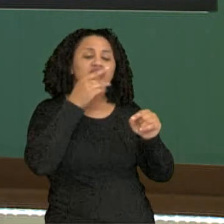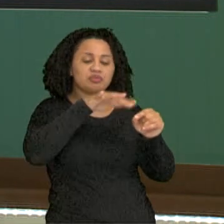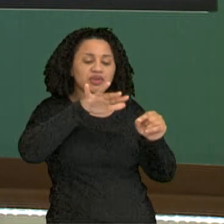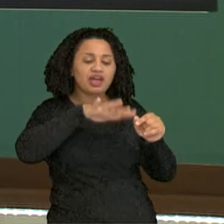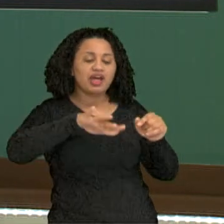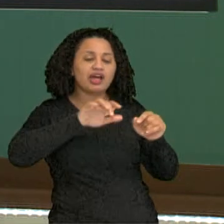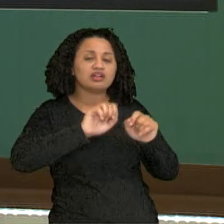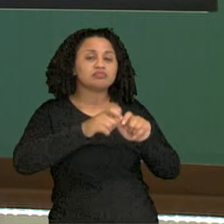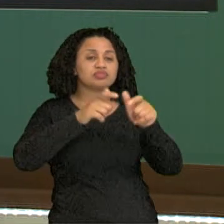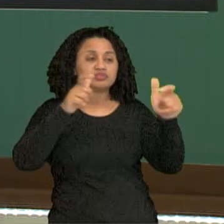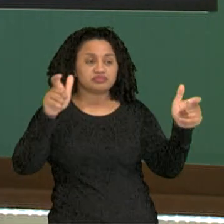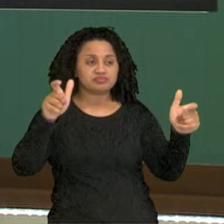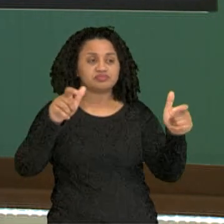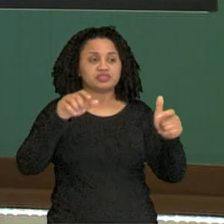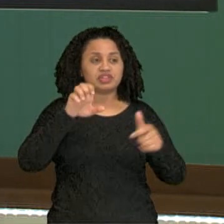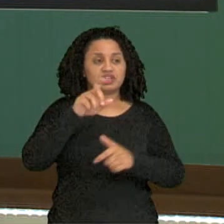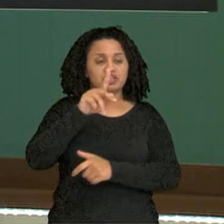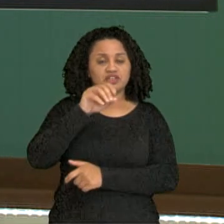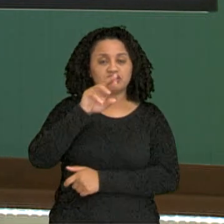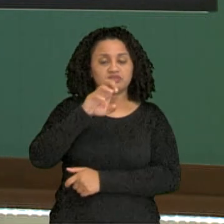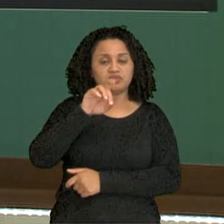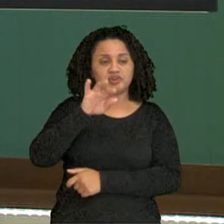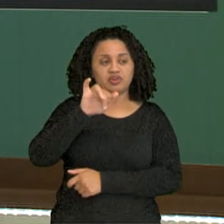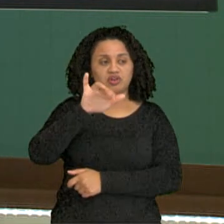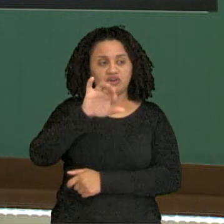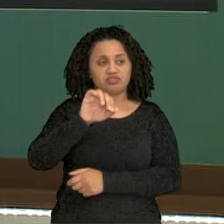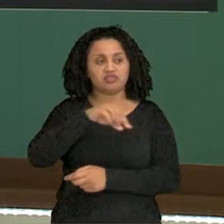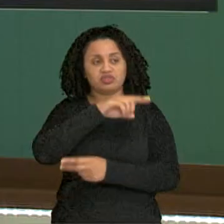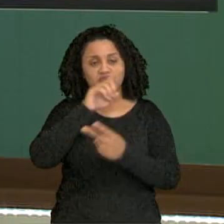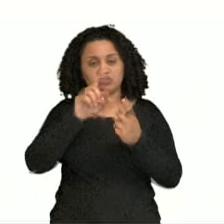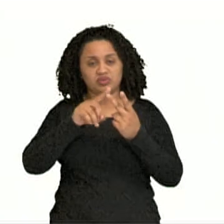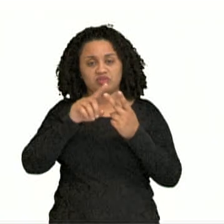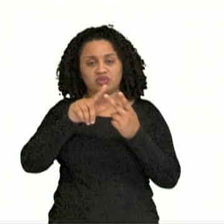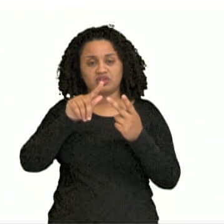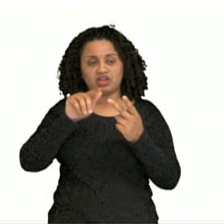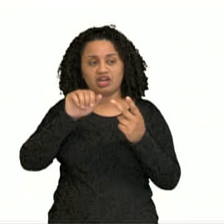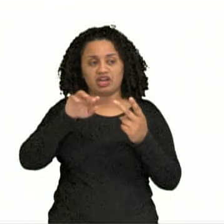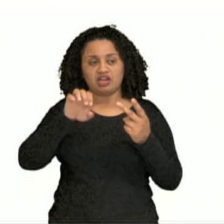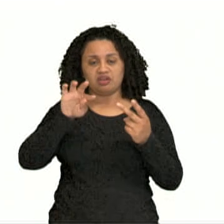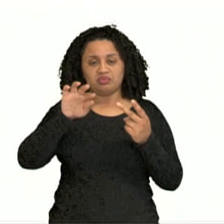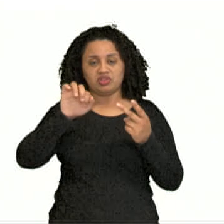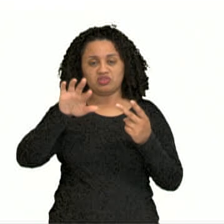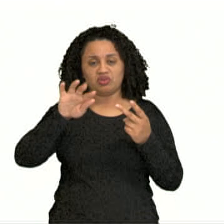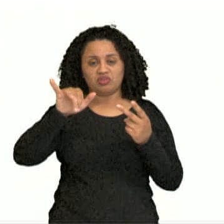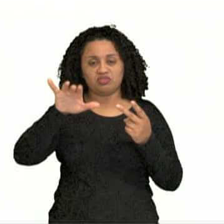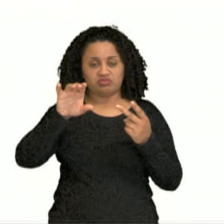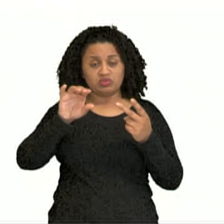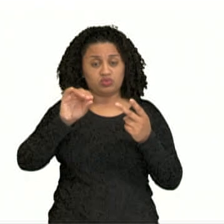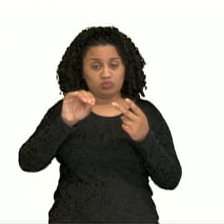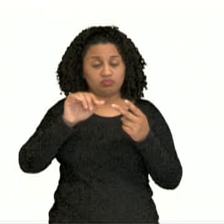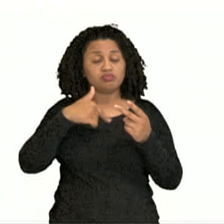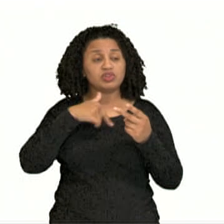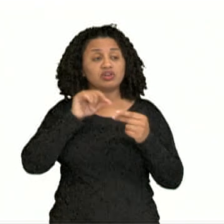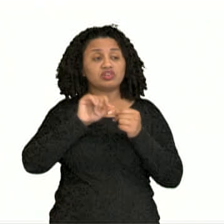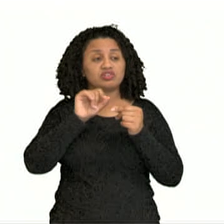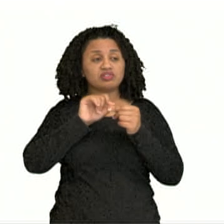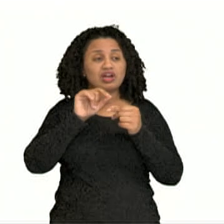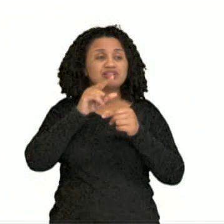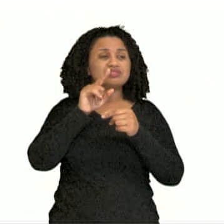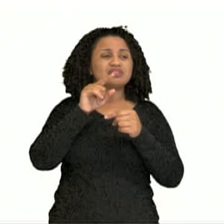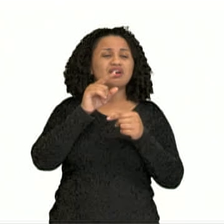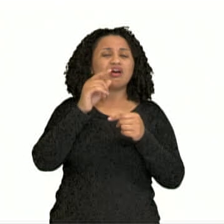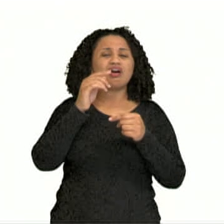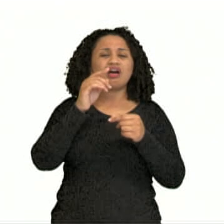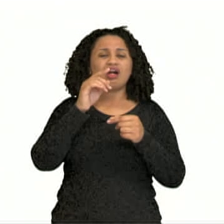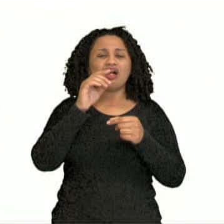lá, esporófito sobre o gametófito feminino. Então essa parte amarronzada,